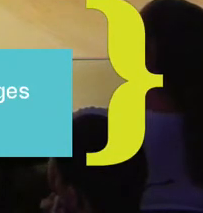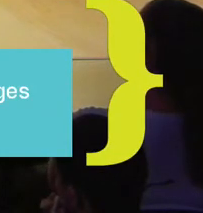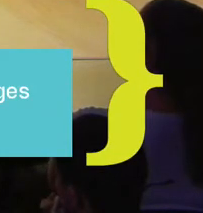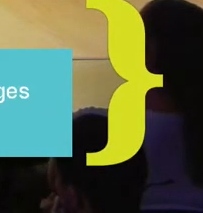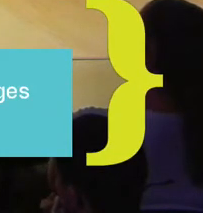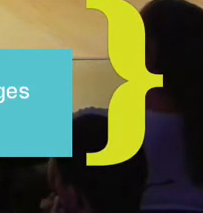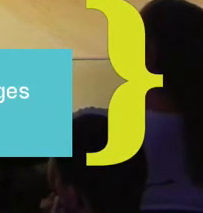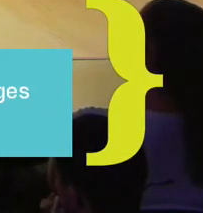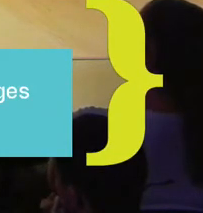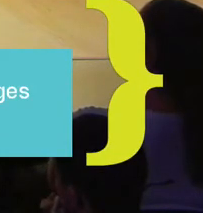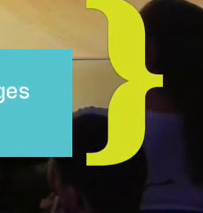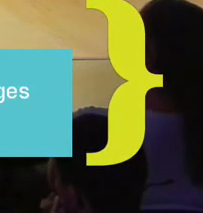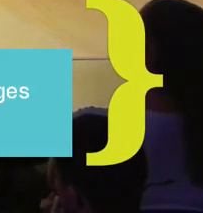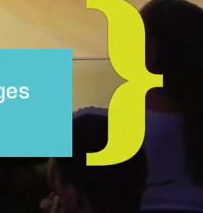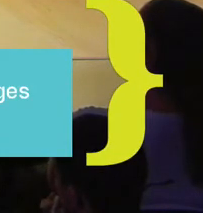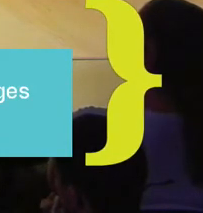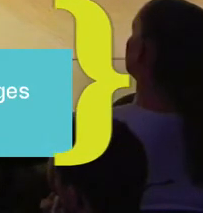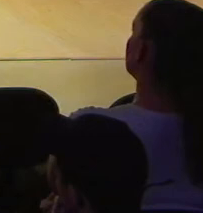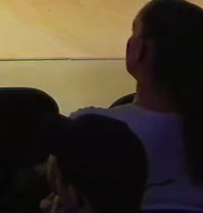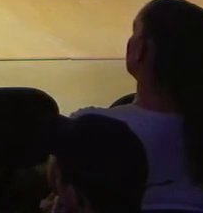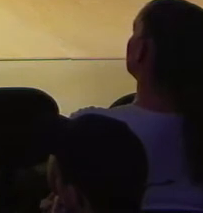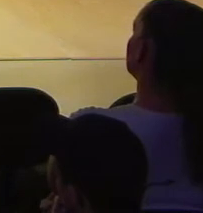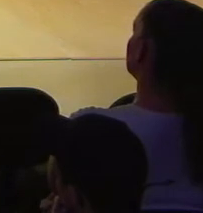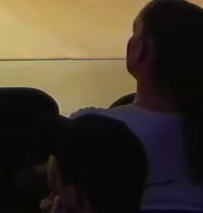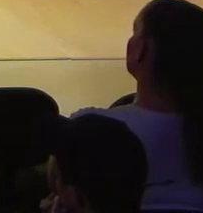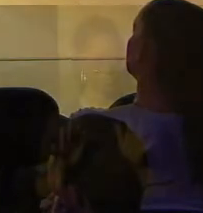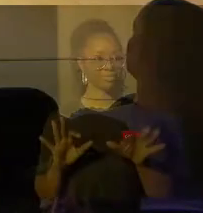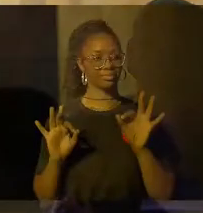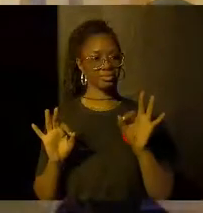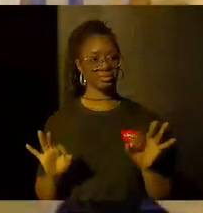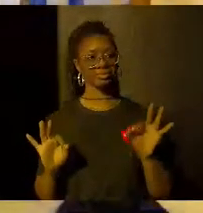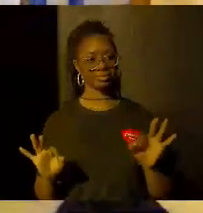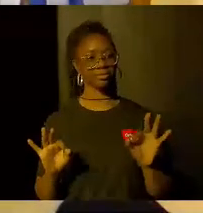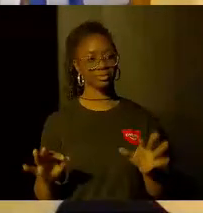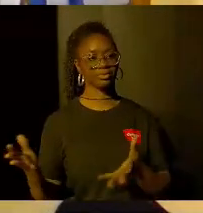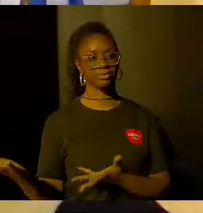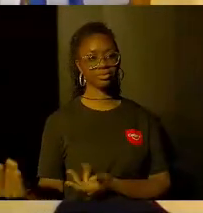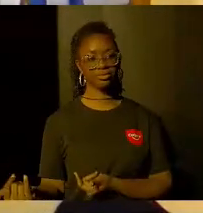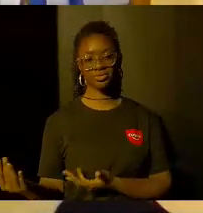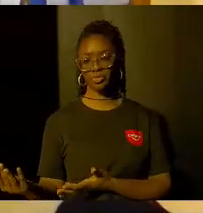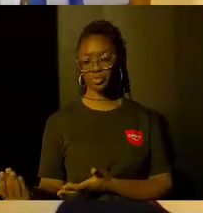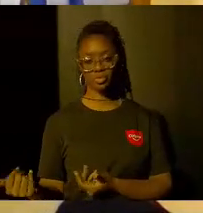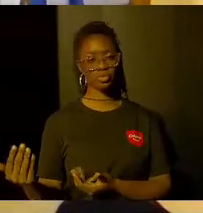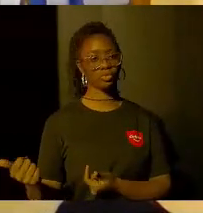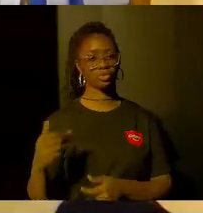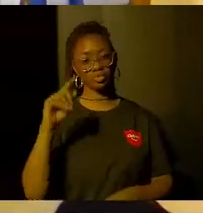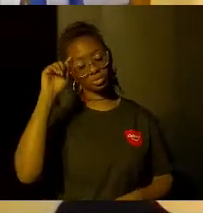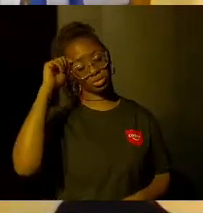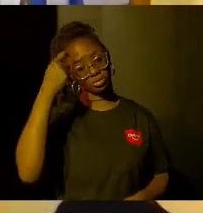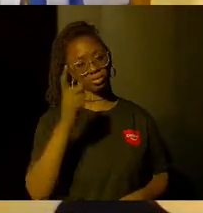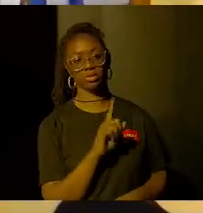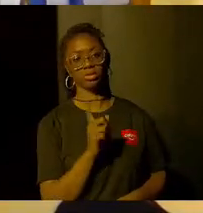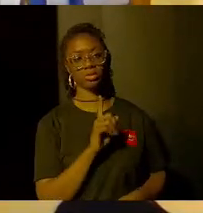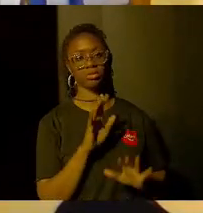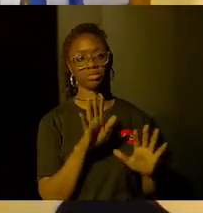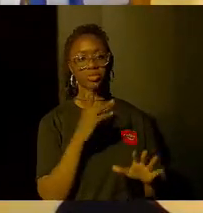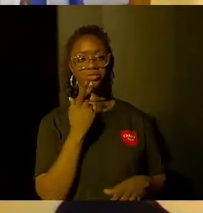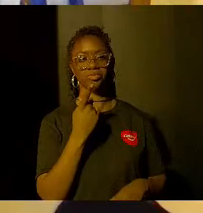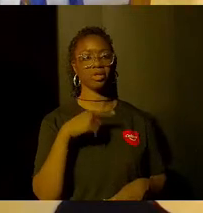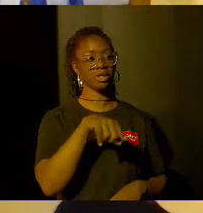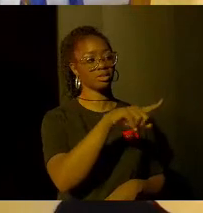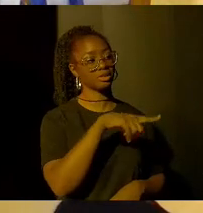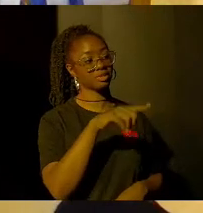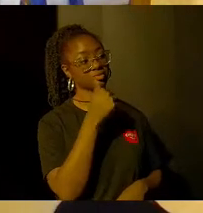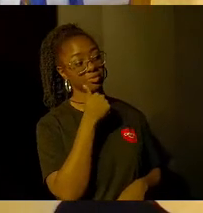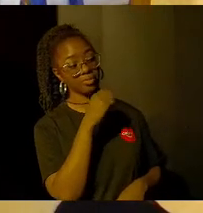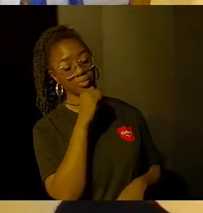exatamente da vida do Cleiton exatamente da Juventude preta era uma obra para falar e essas